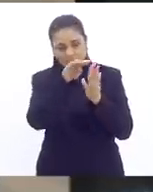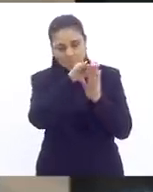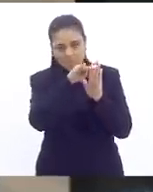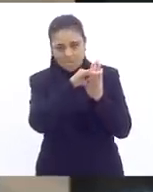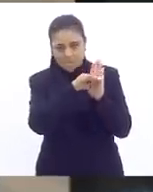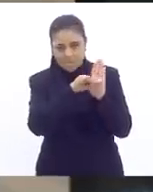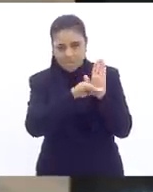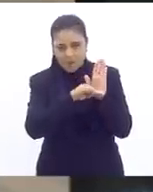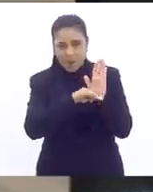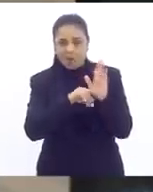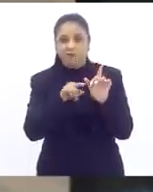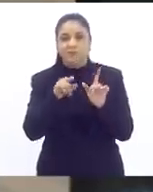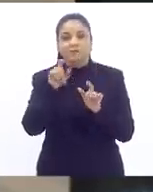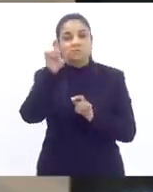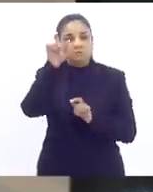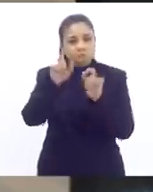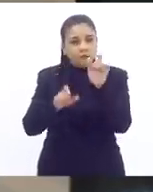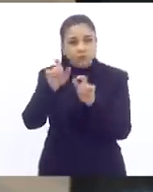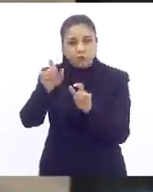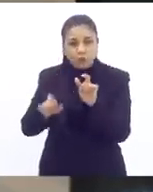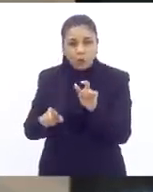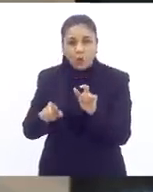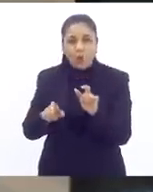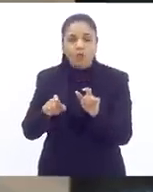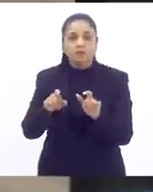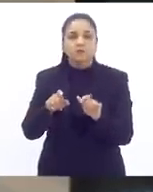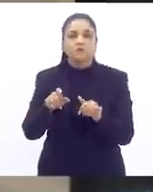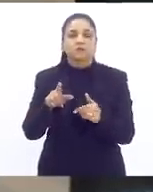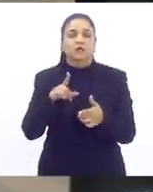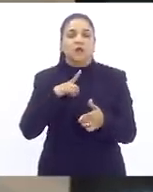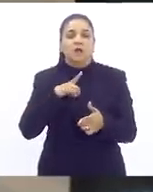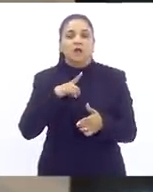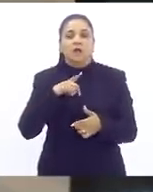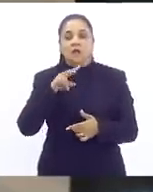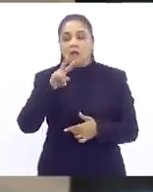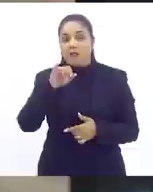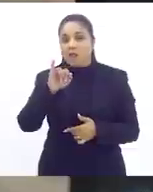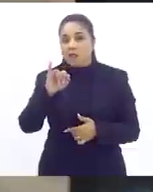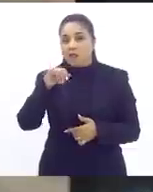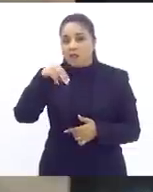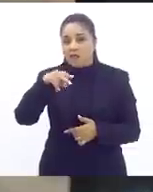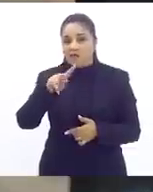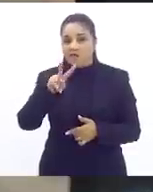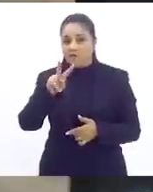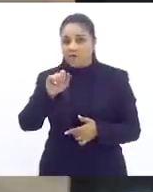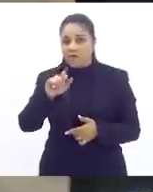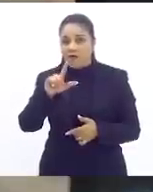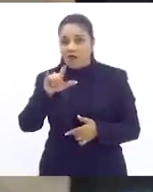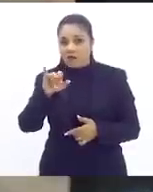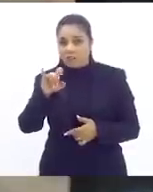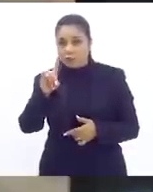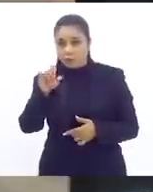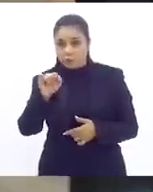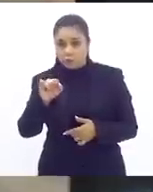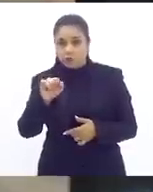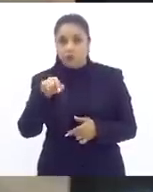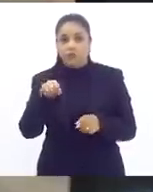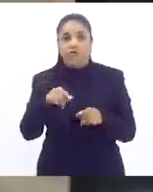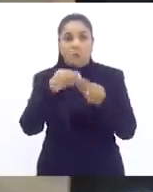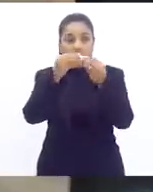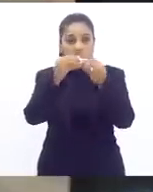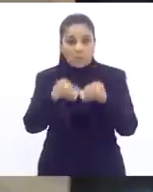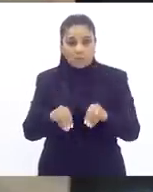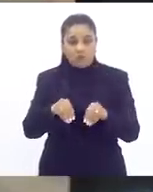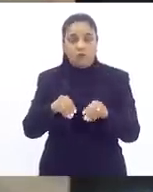nossa situação dos Inválidos os militares estaduais foram duplamente penalizados com a entrada vigor da linha